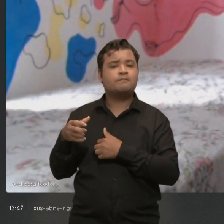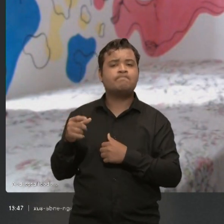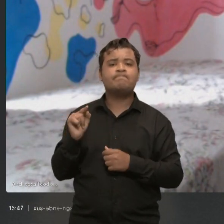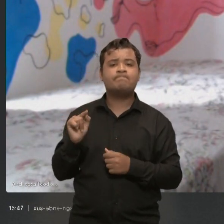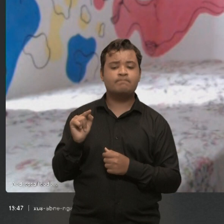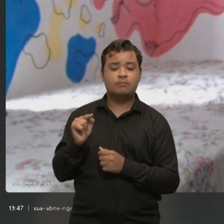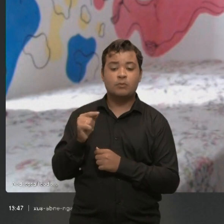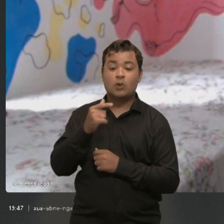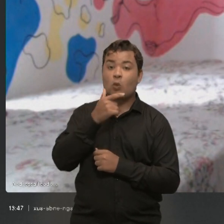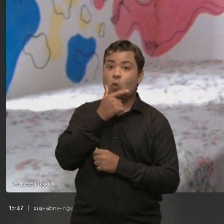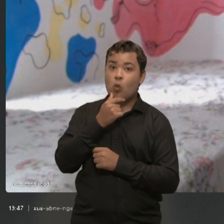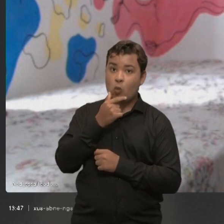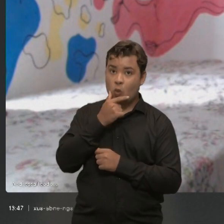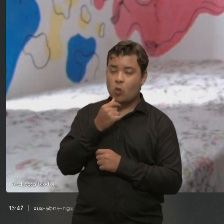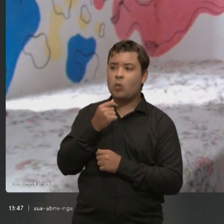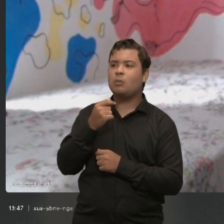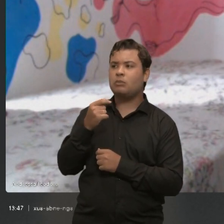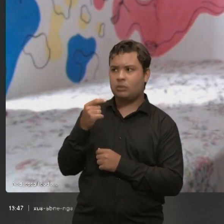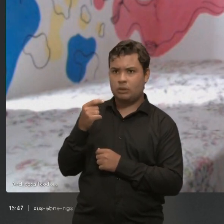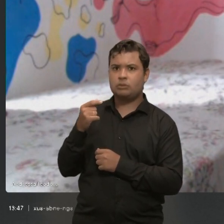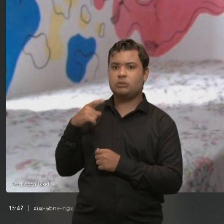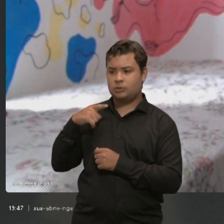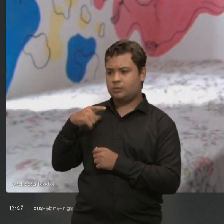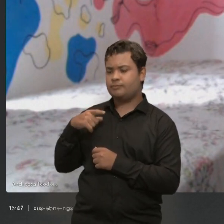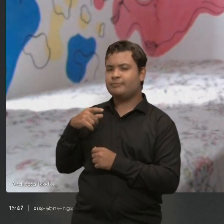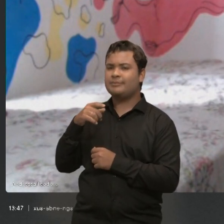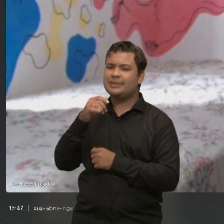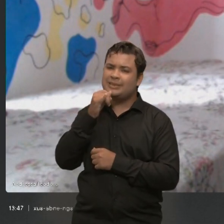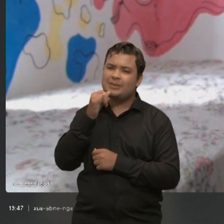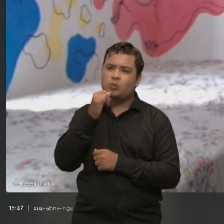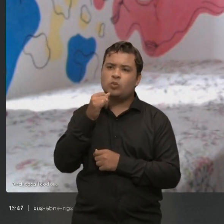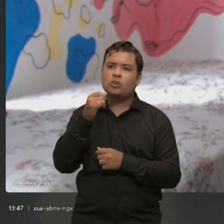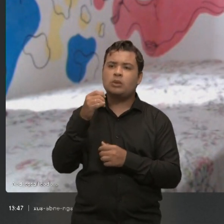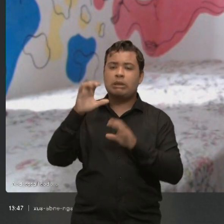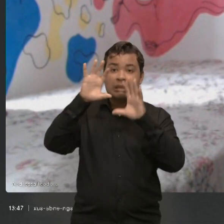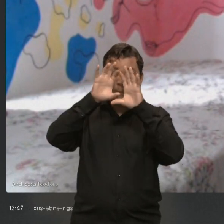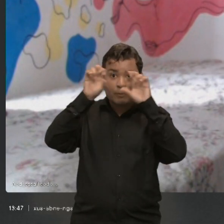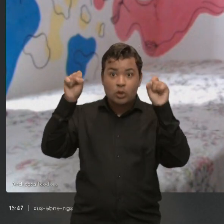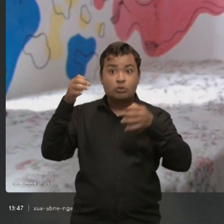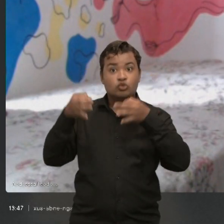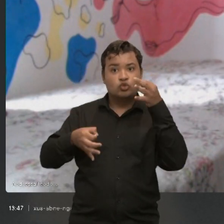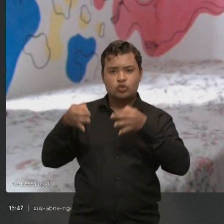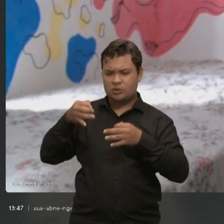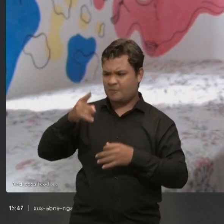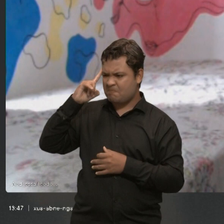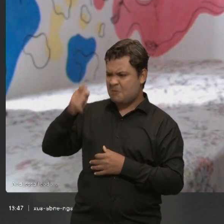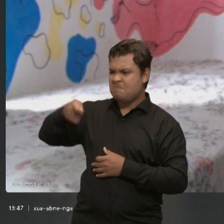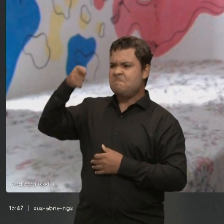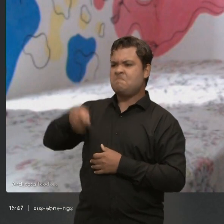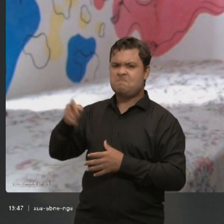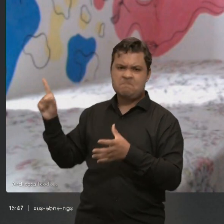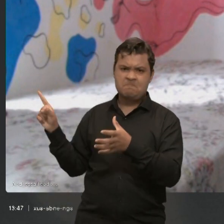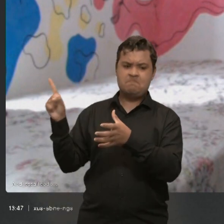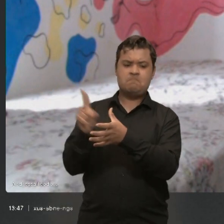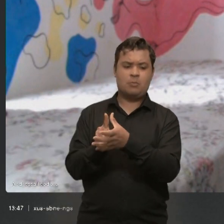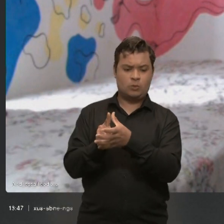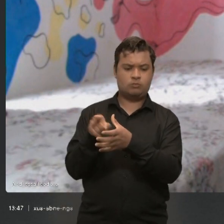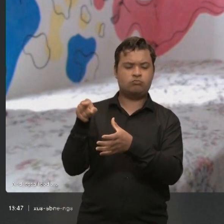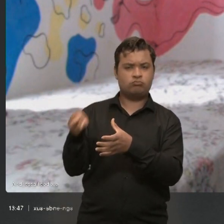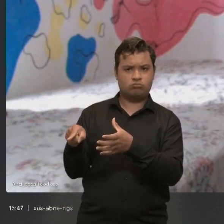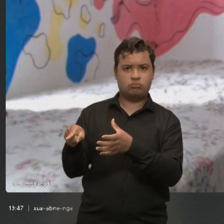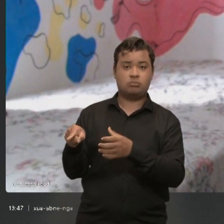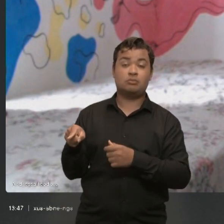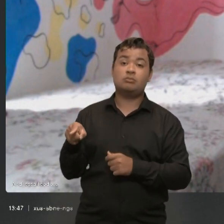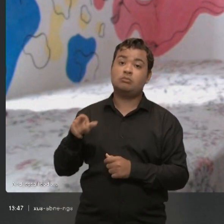os homens são direcionados, muitas vezes, pelo Tribunal de Justiça. Então, eles estão respondendo a algum processo e aí eles